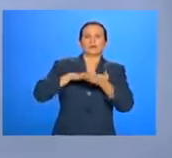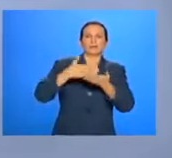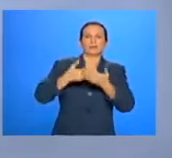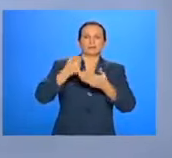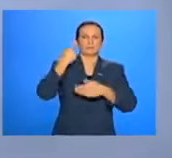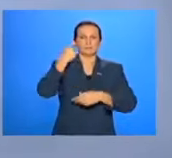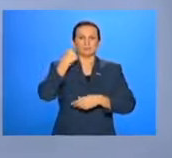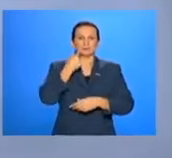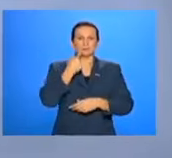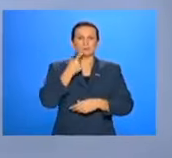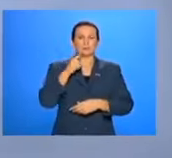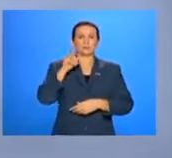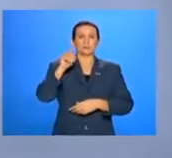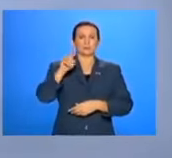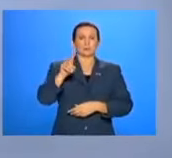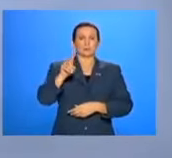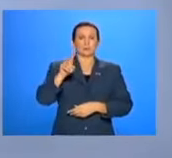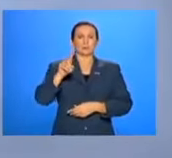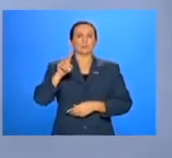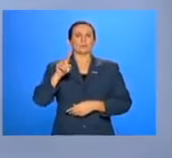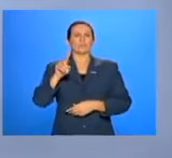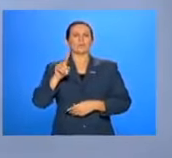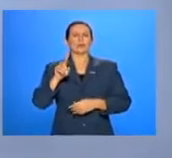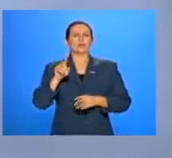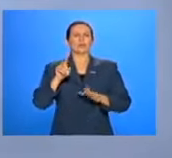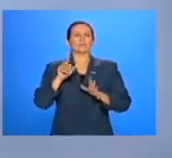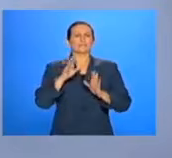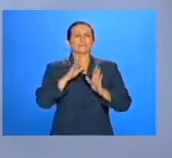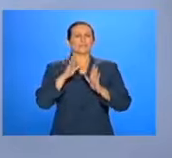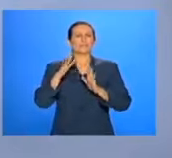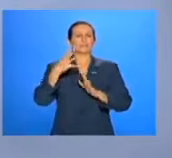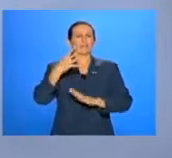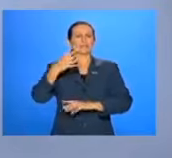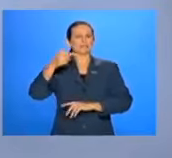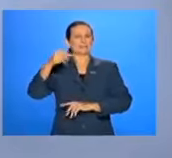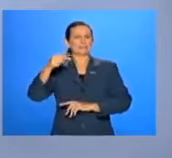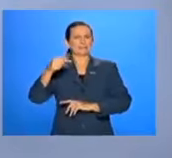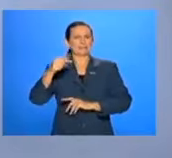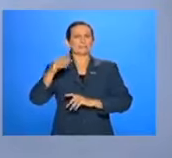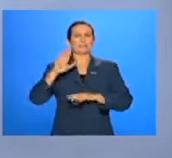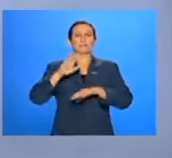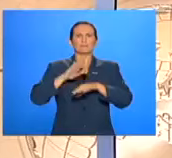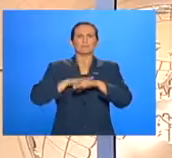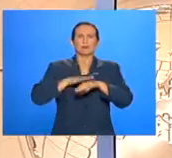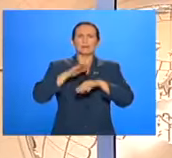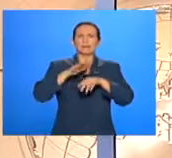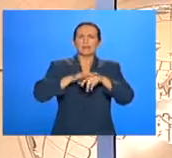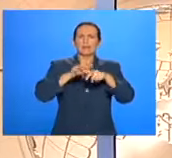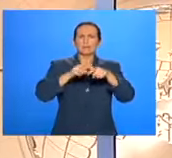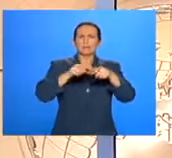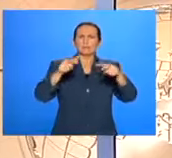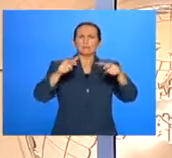1947, mais 20 pessoas assumiram a função de intérprete.